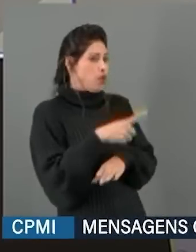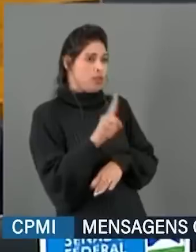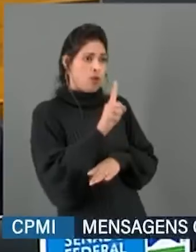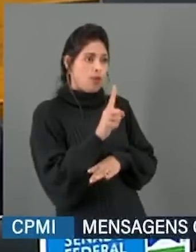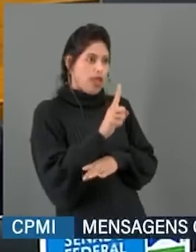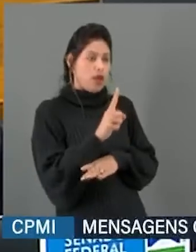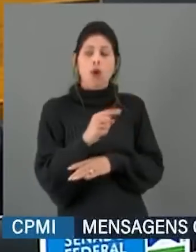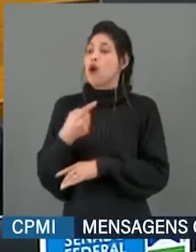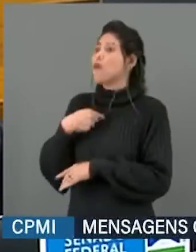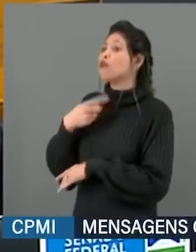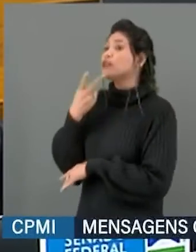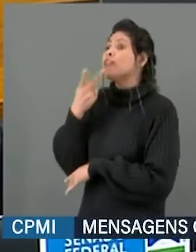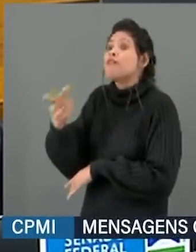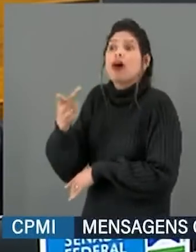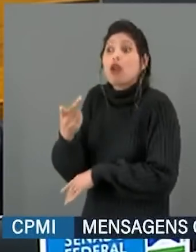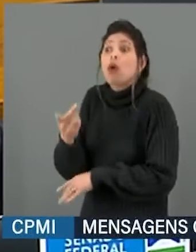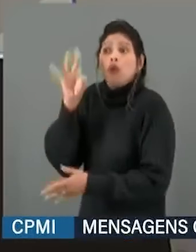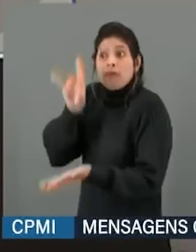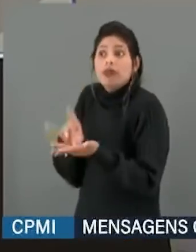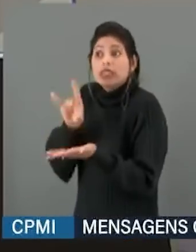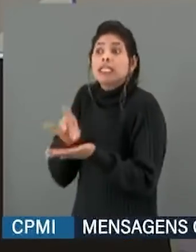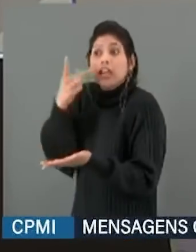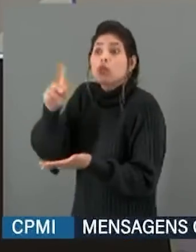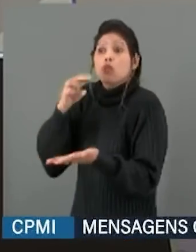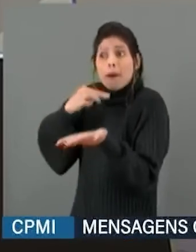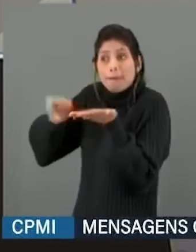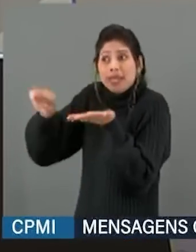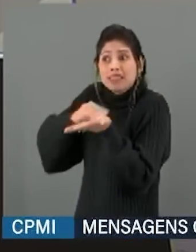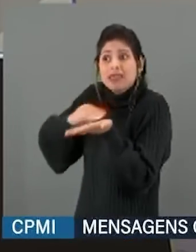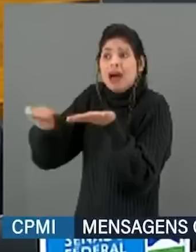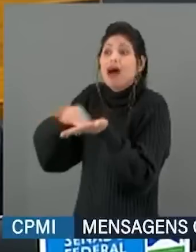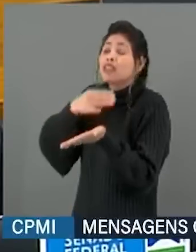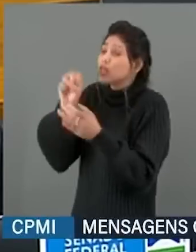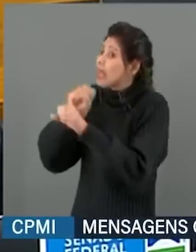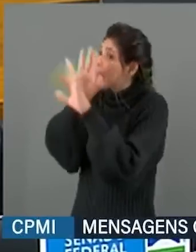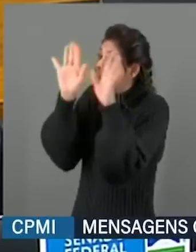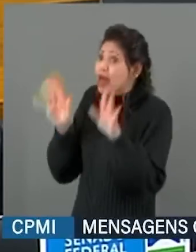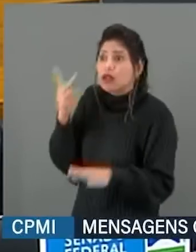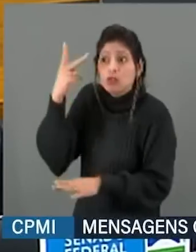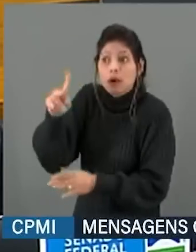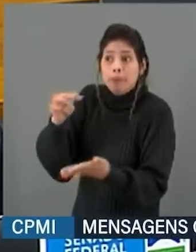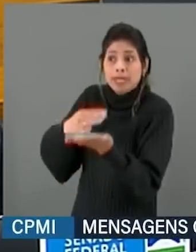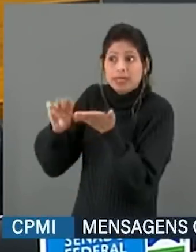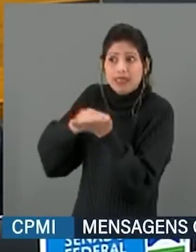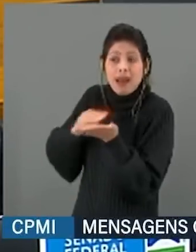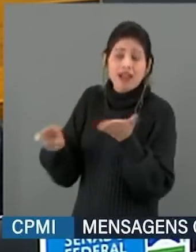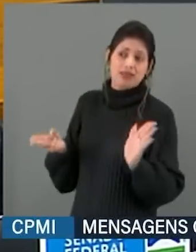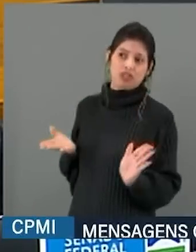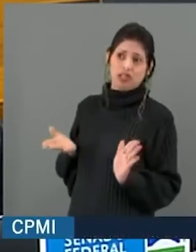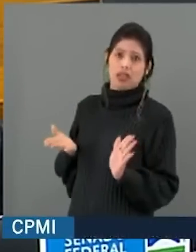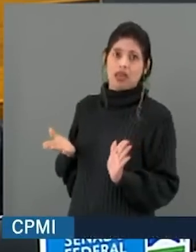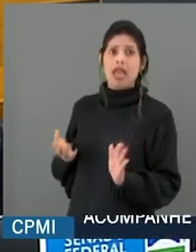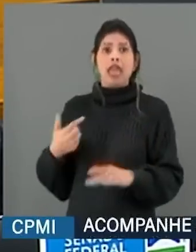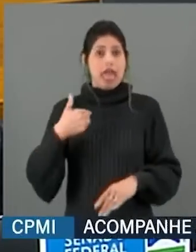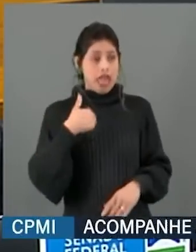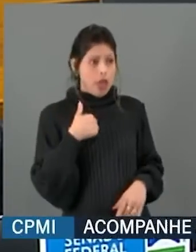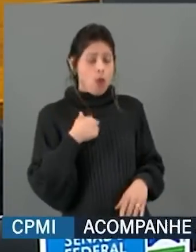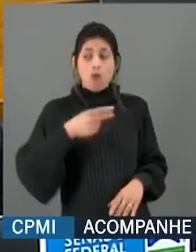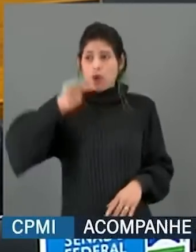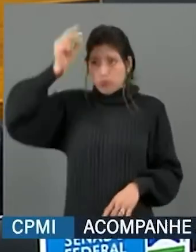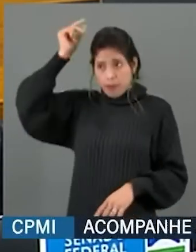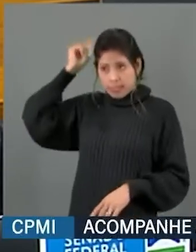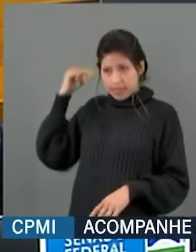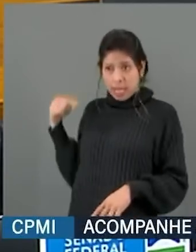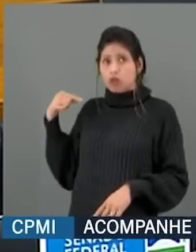bem claro nas suas mensagens. Não faça isso. Deixa eu te falar uma coisa para o senhor, com todo respeito. Eu, quando era deputado estadual, meu